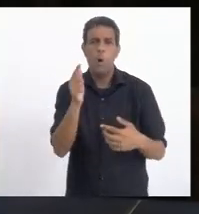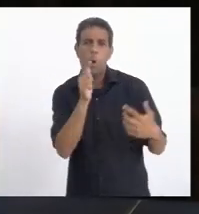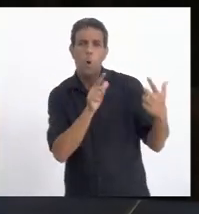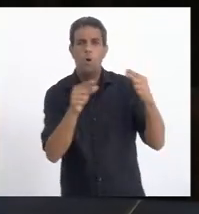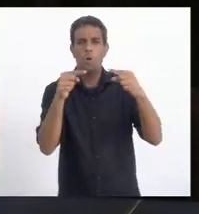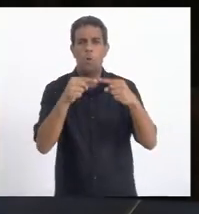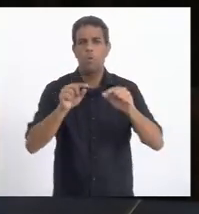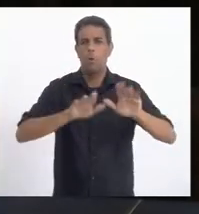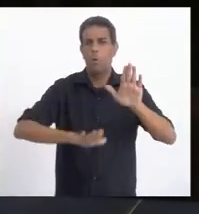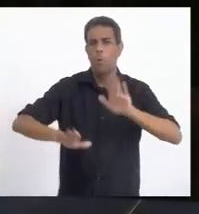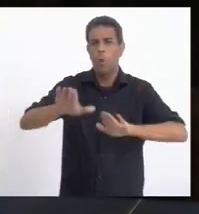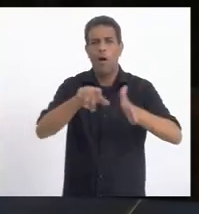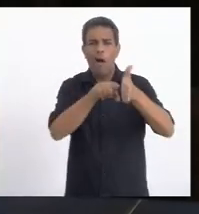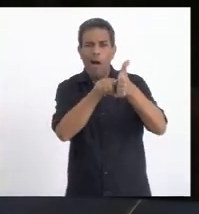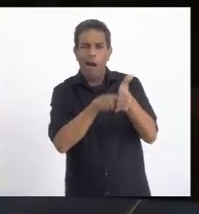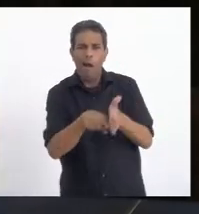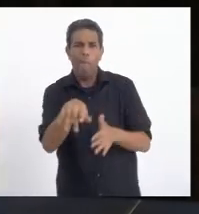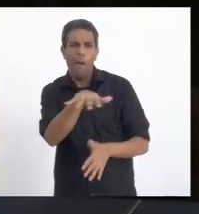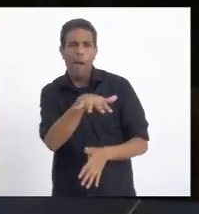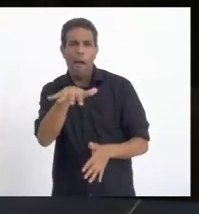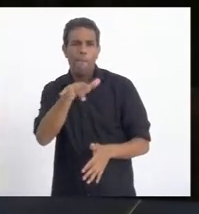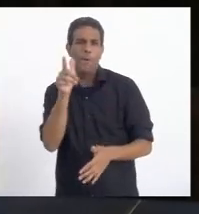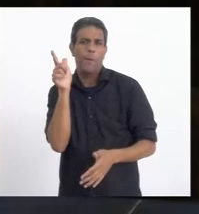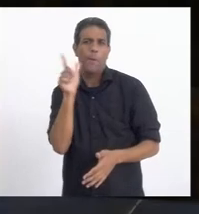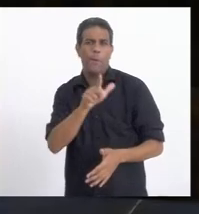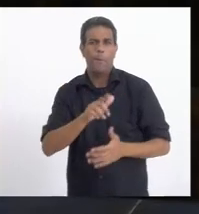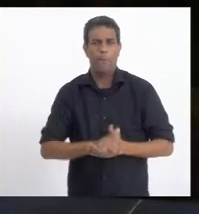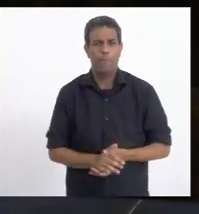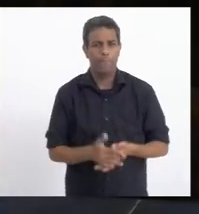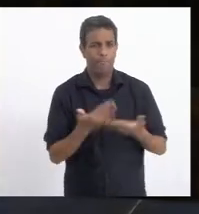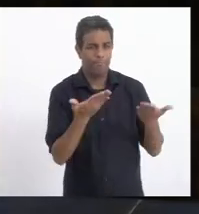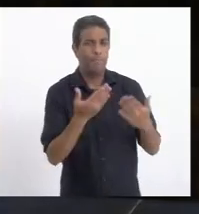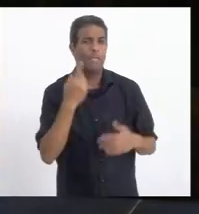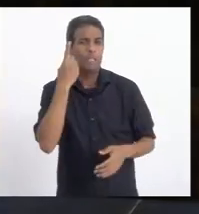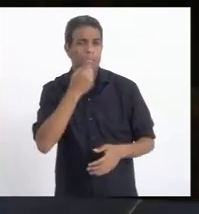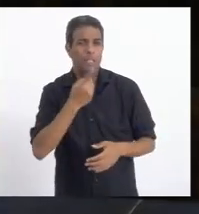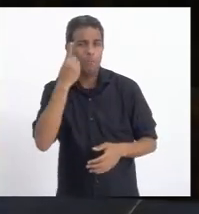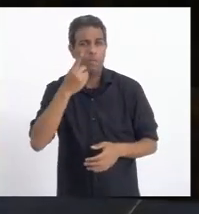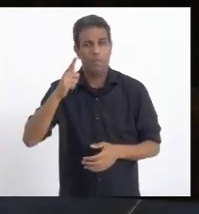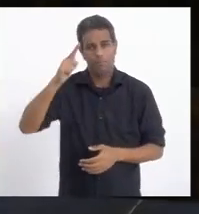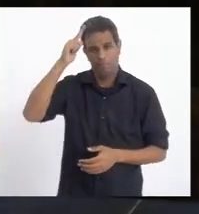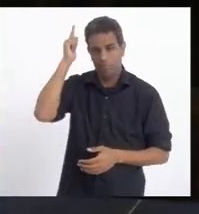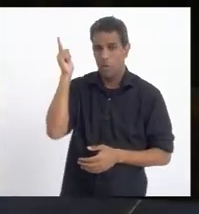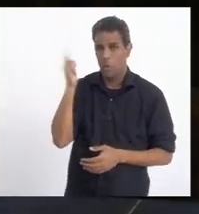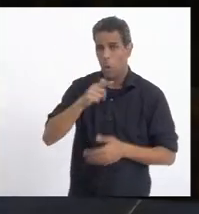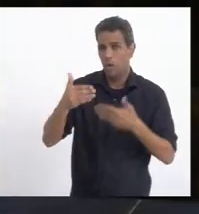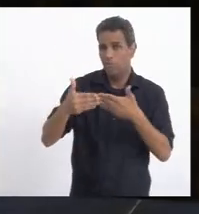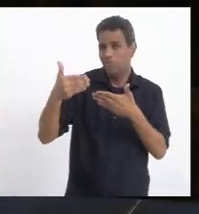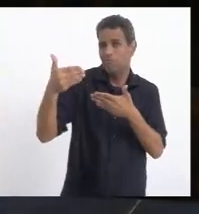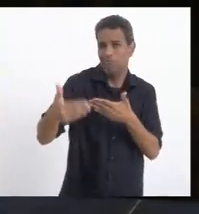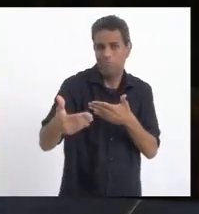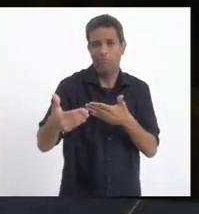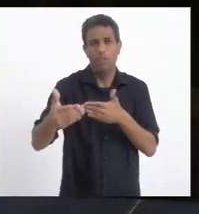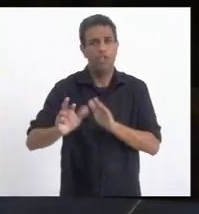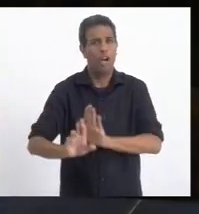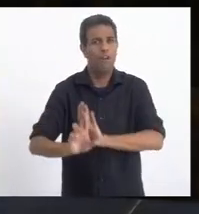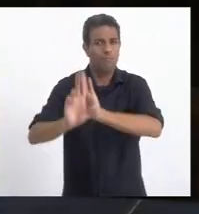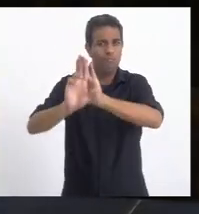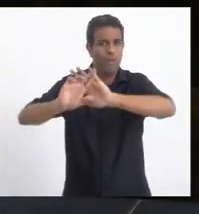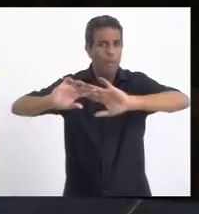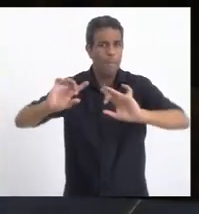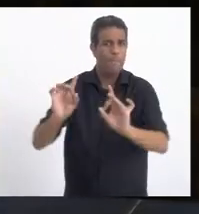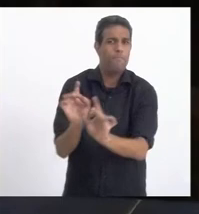com muito cuidado analisando as suas emendas né o Deputado Luiz Paulo saiu na frente naquele dia que já se antecipou e foi fez um